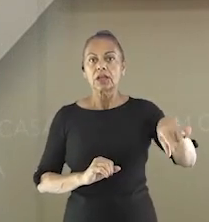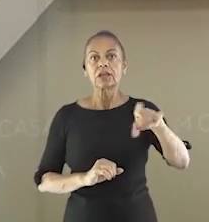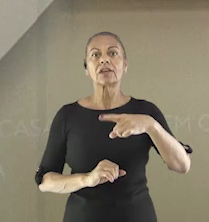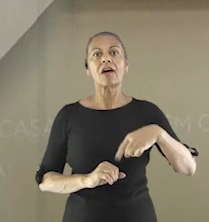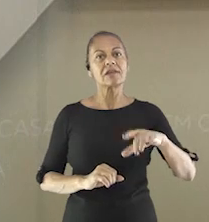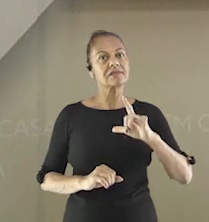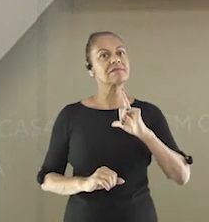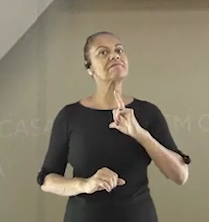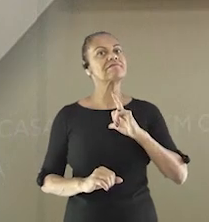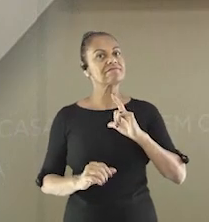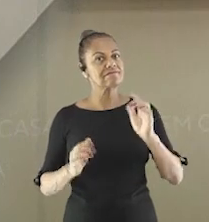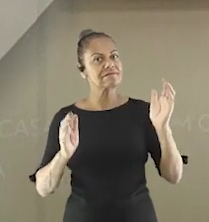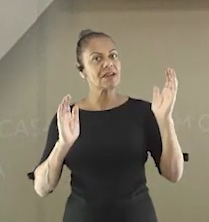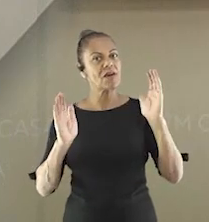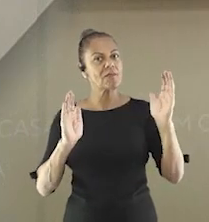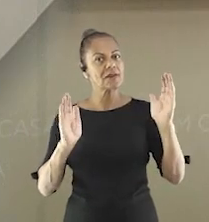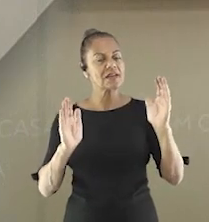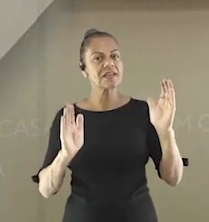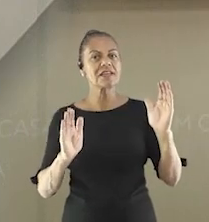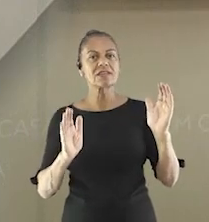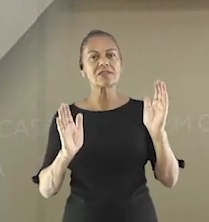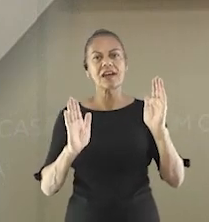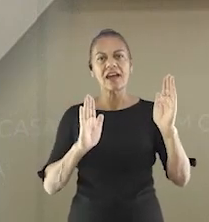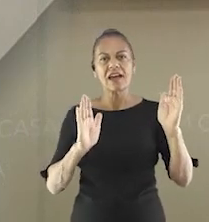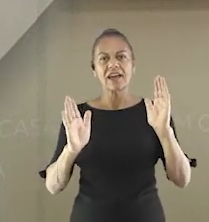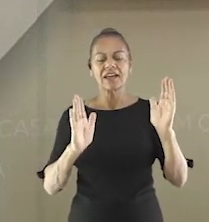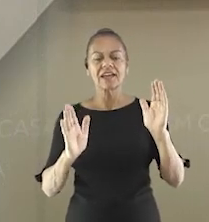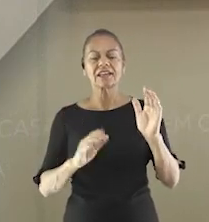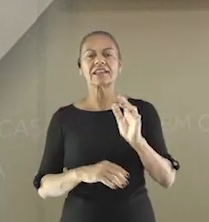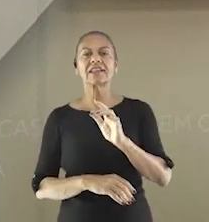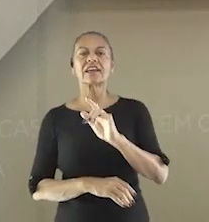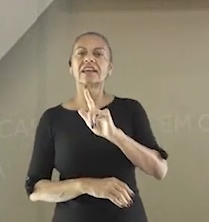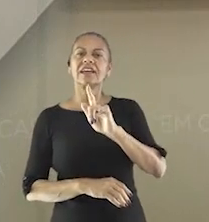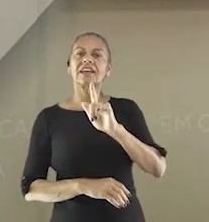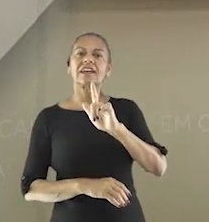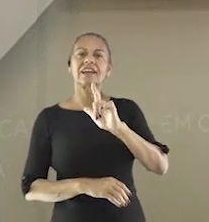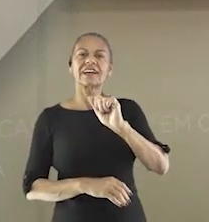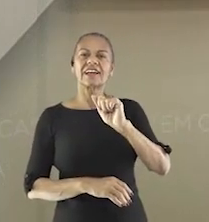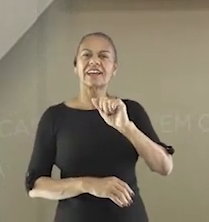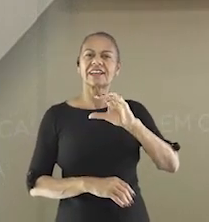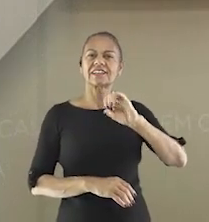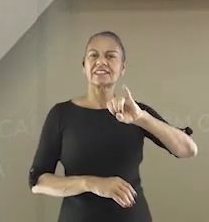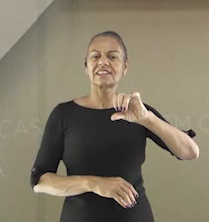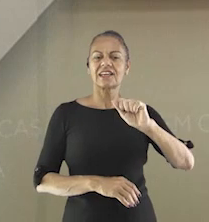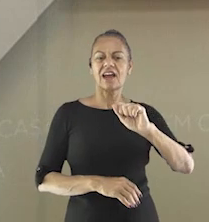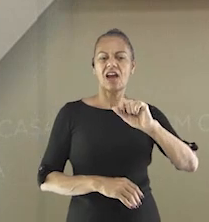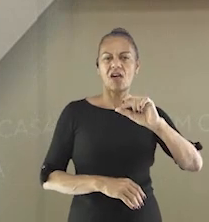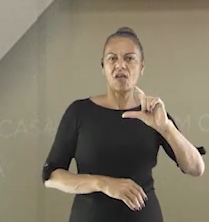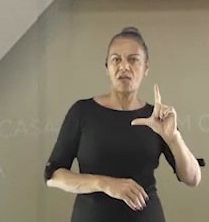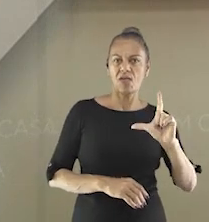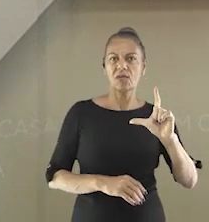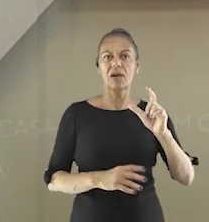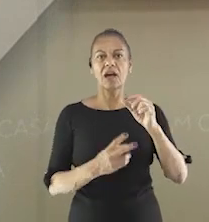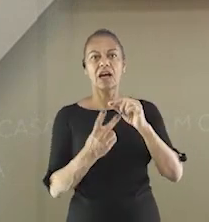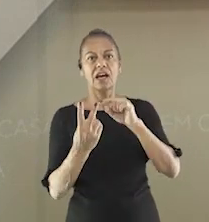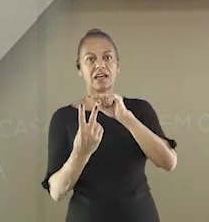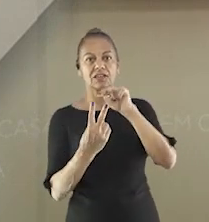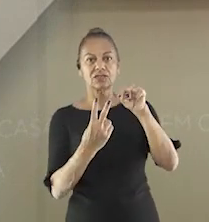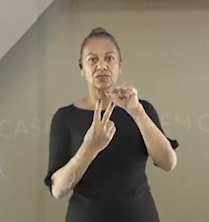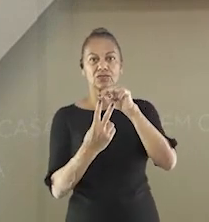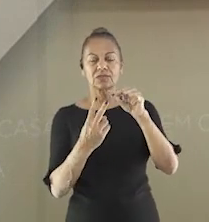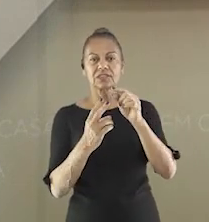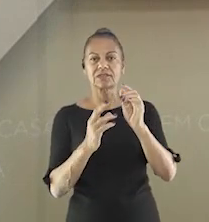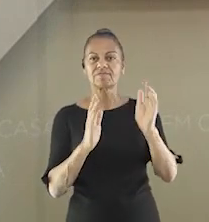período interglacial, ou seja, entre uma glaciação e outra. Estamos aqui, entre as duas, sendo que a próxima tende a